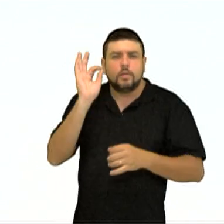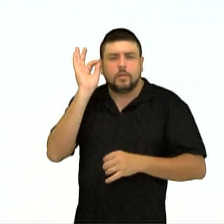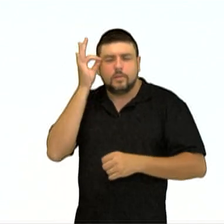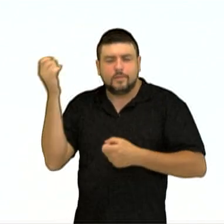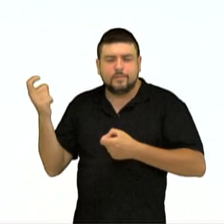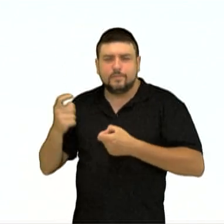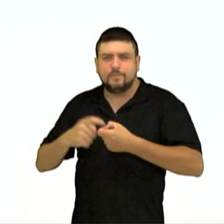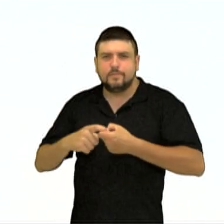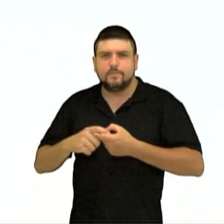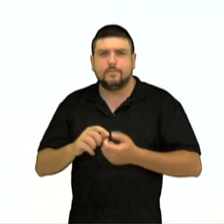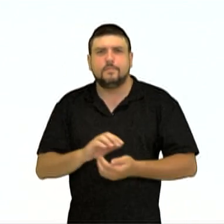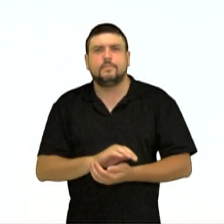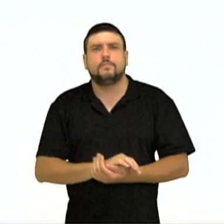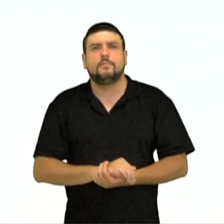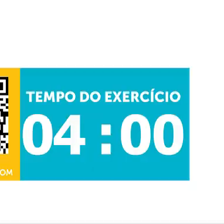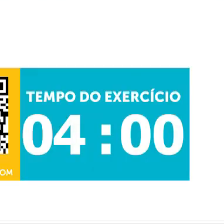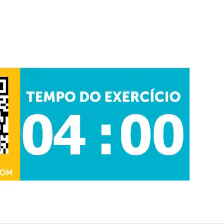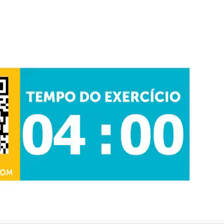com a resposta.